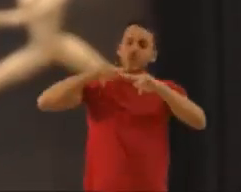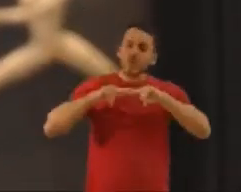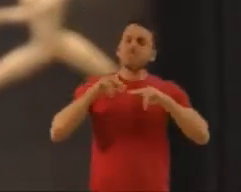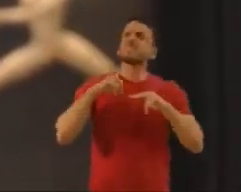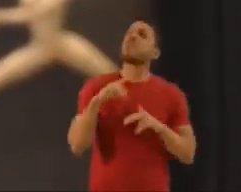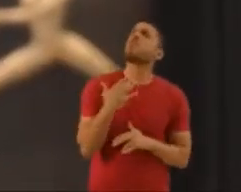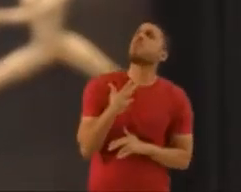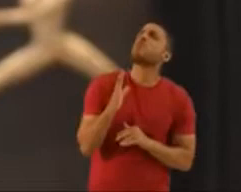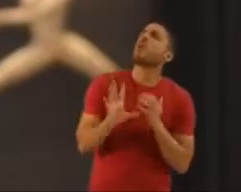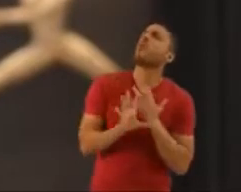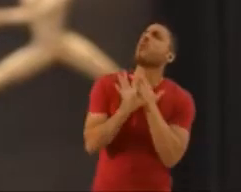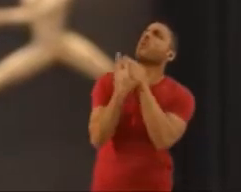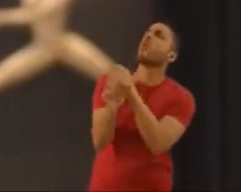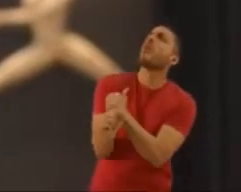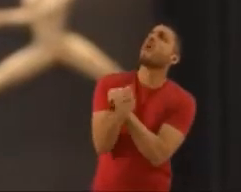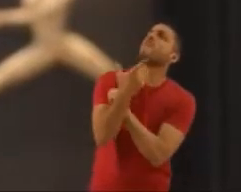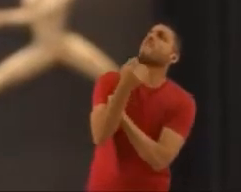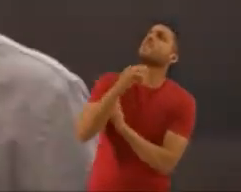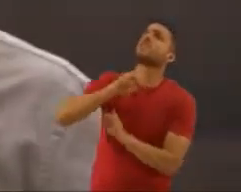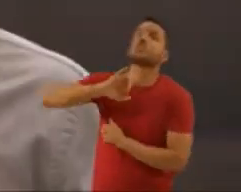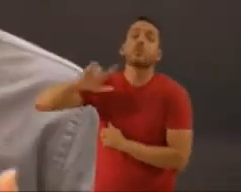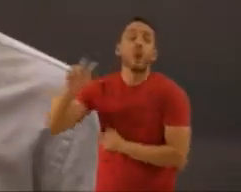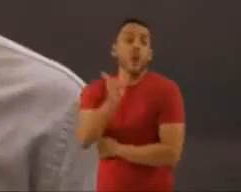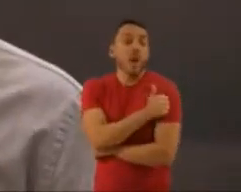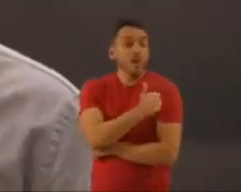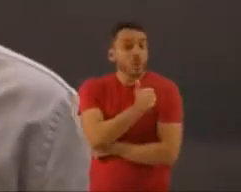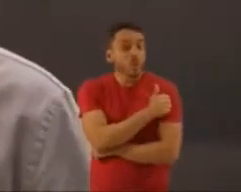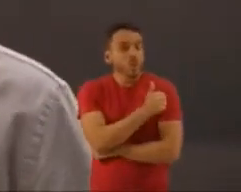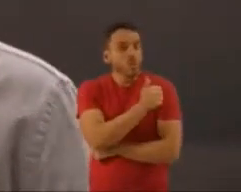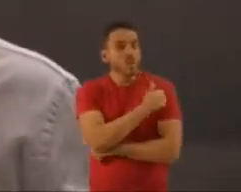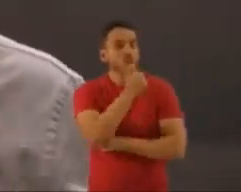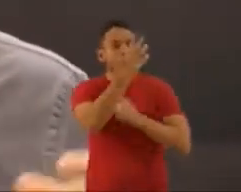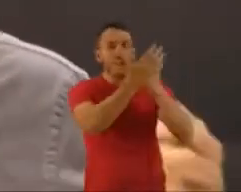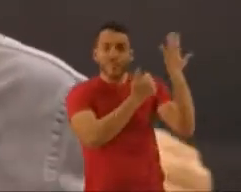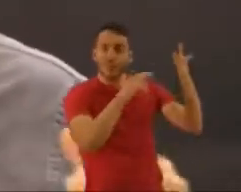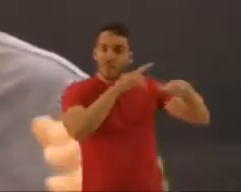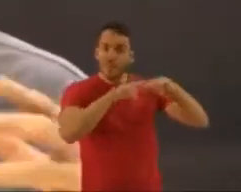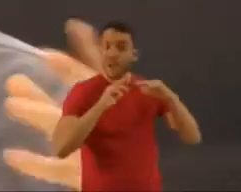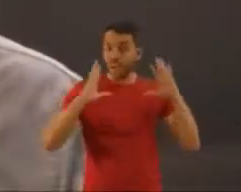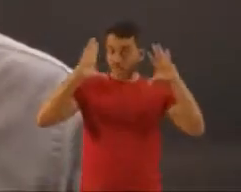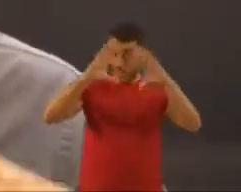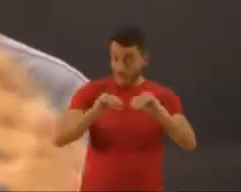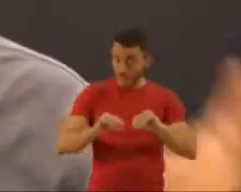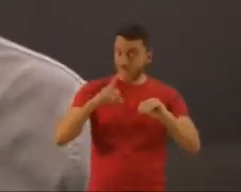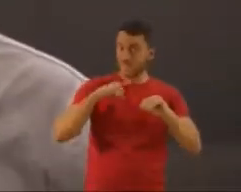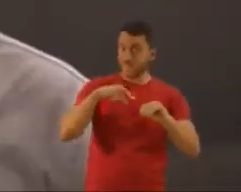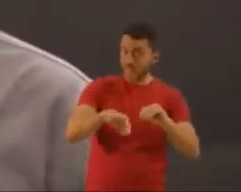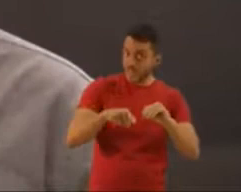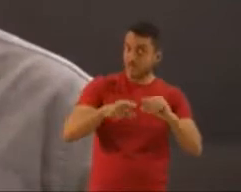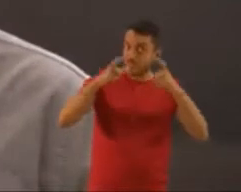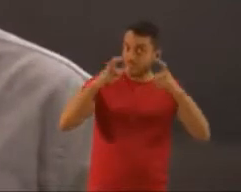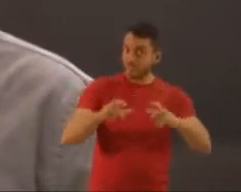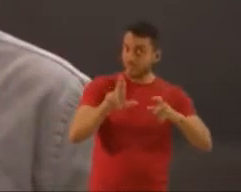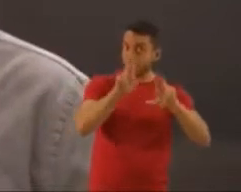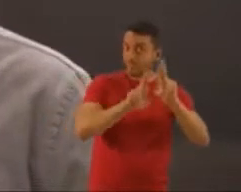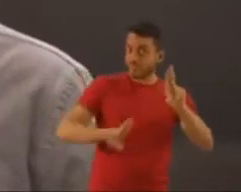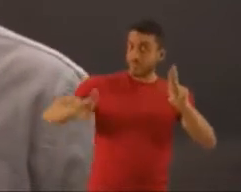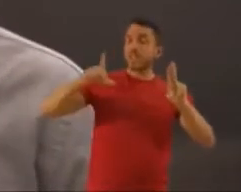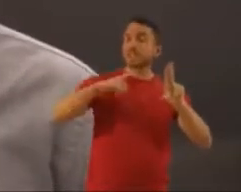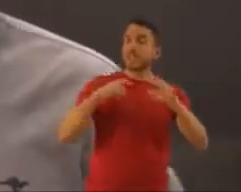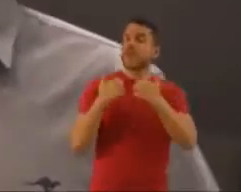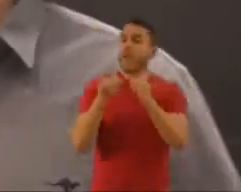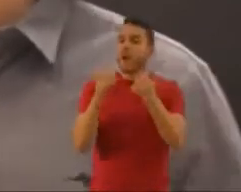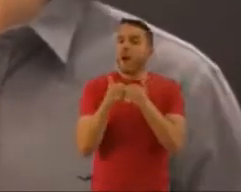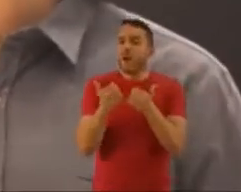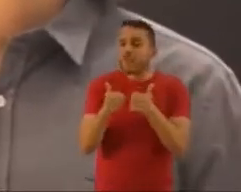flutuante de aproximadamente 20 mil alunos. Então à noite você chega no campus universitário, tem ônibus de todas as cidades vizinhas aqui.